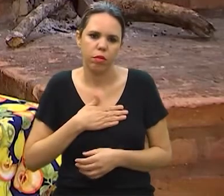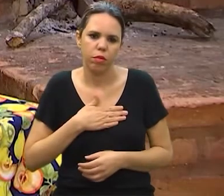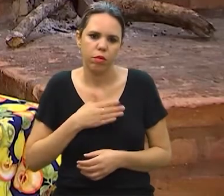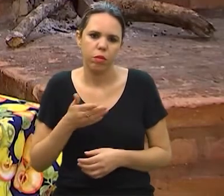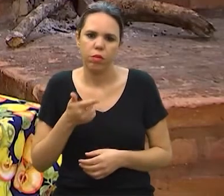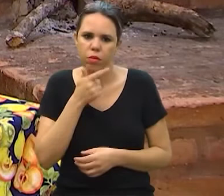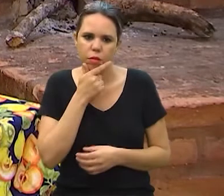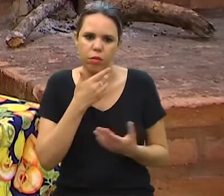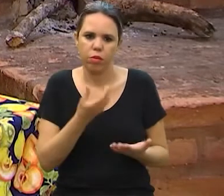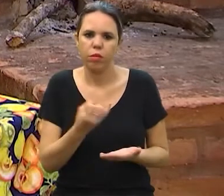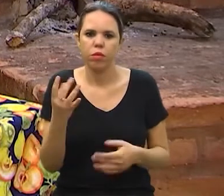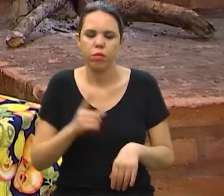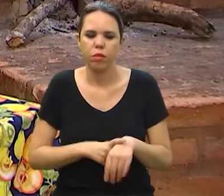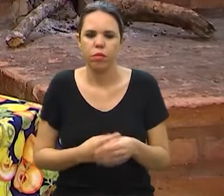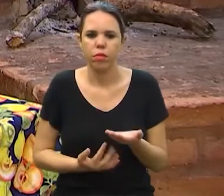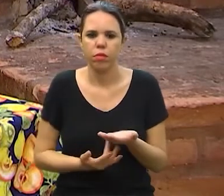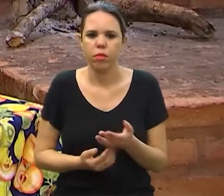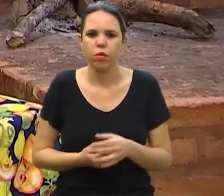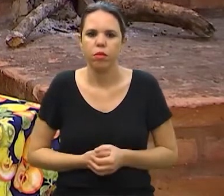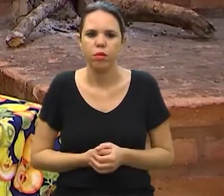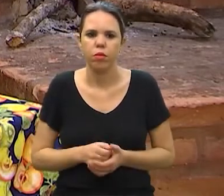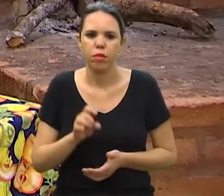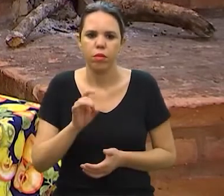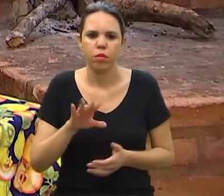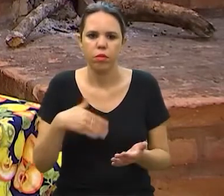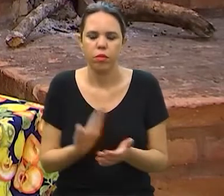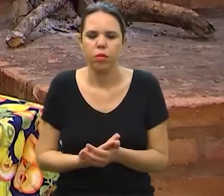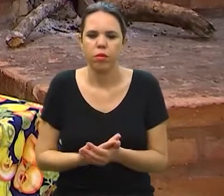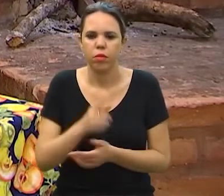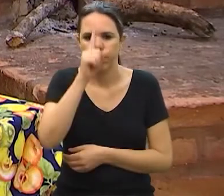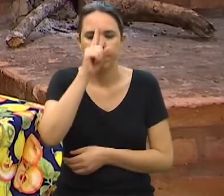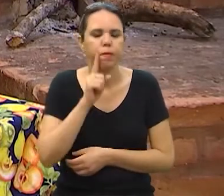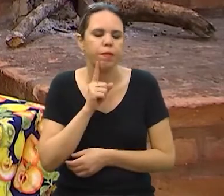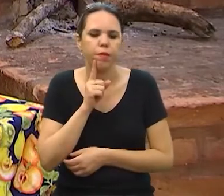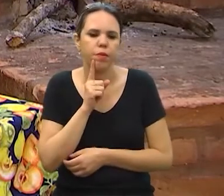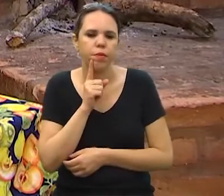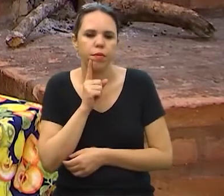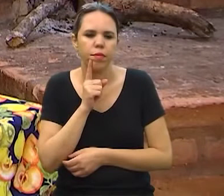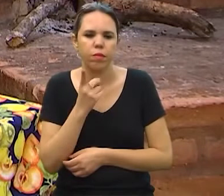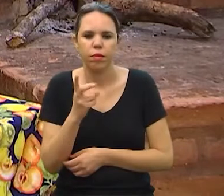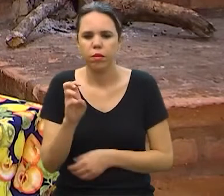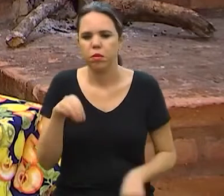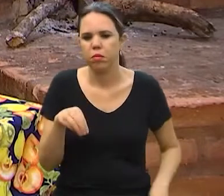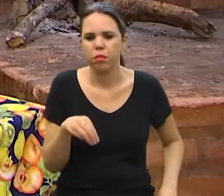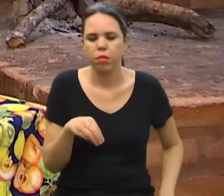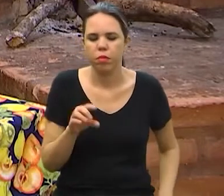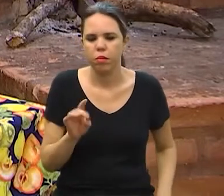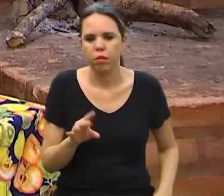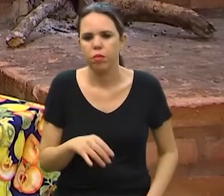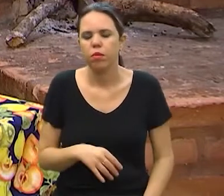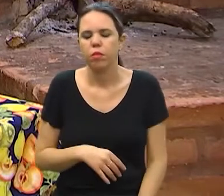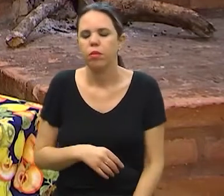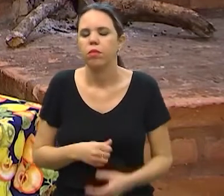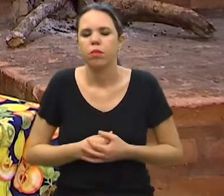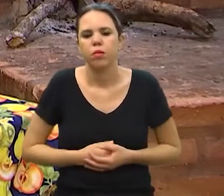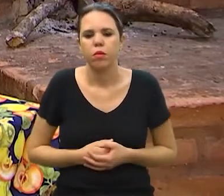o parmesão. Quanto tempo no forno? É só até gratinar. Ah, tá. Você vai ficar ali uns 15 minutos, vamos colocar